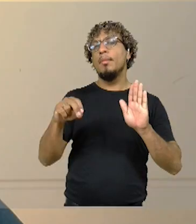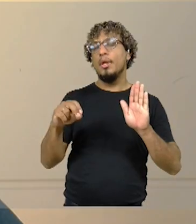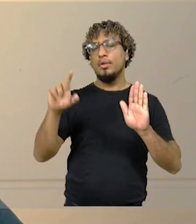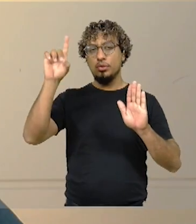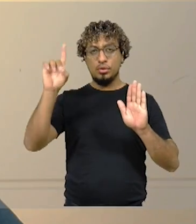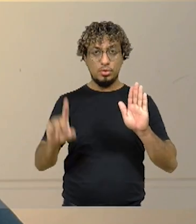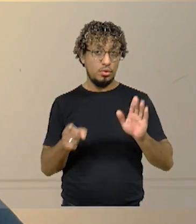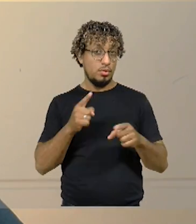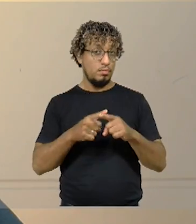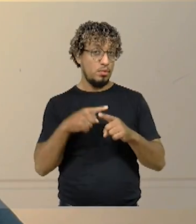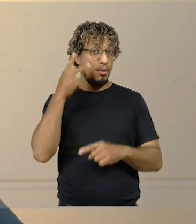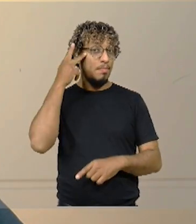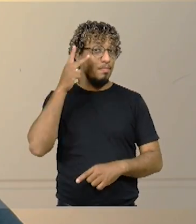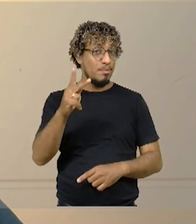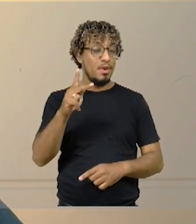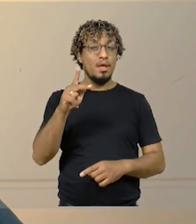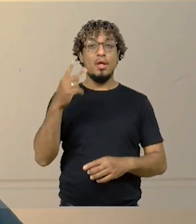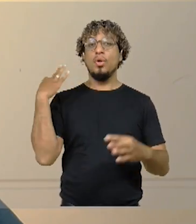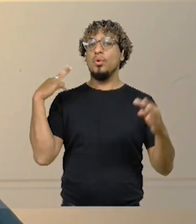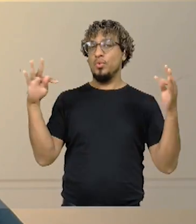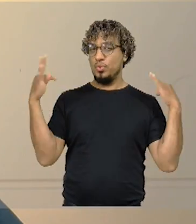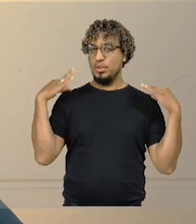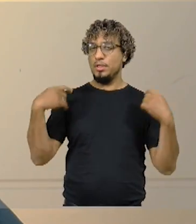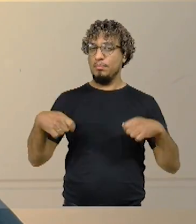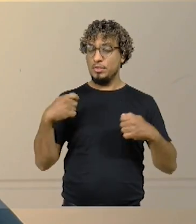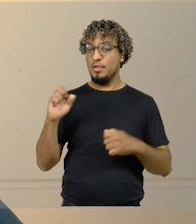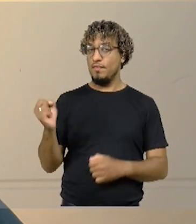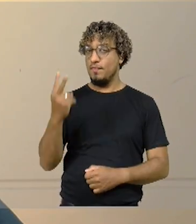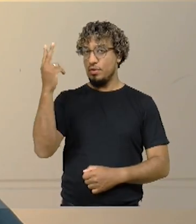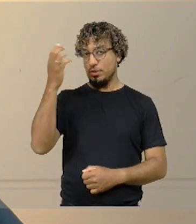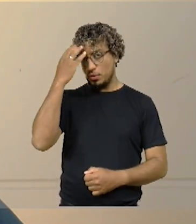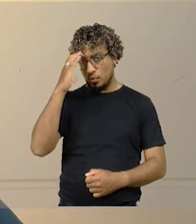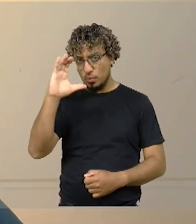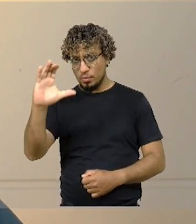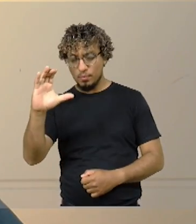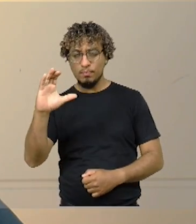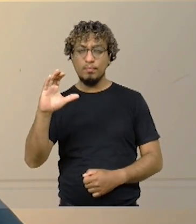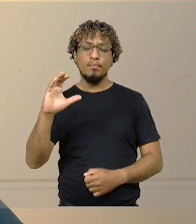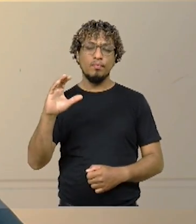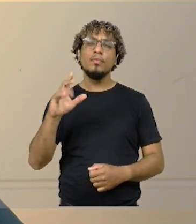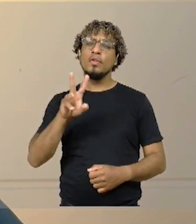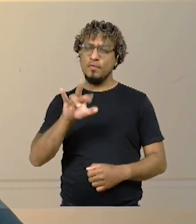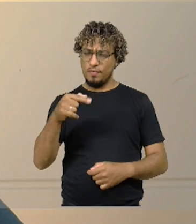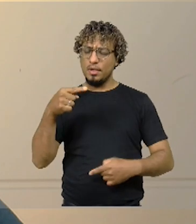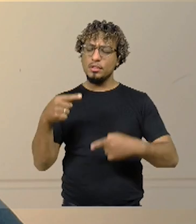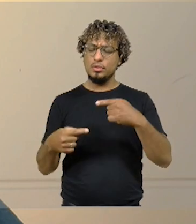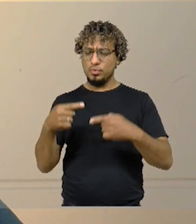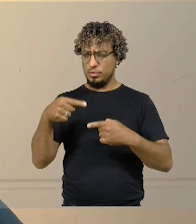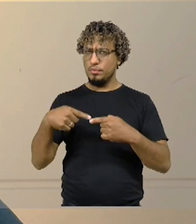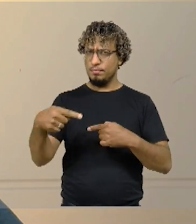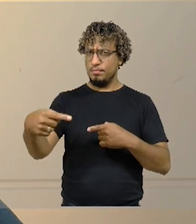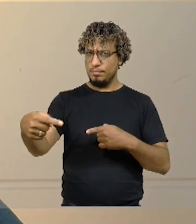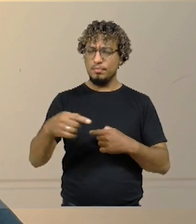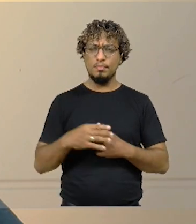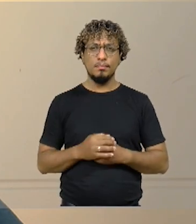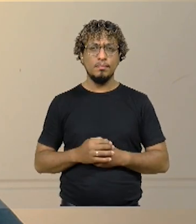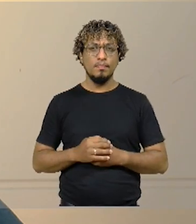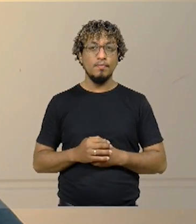população, e a população passa um sufoco diário em relação à água, né? Então o plano diretor acabou aprovando isso,